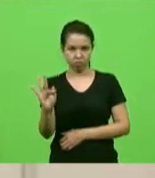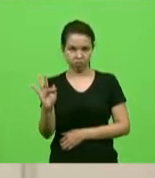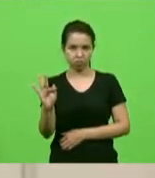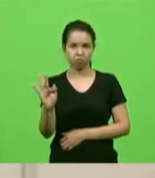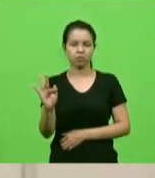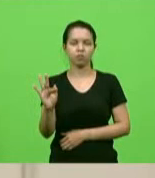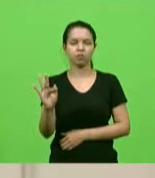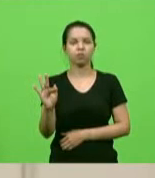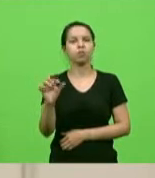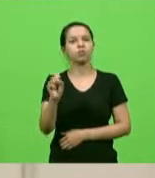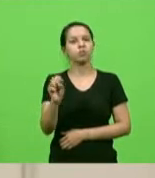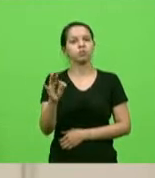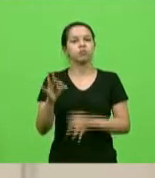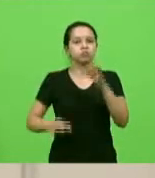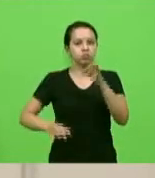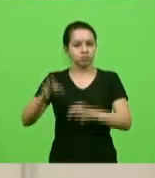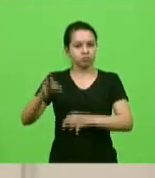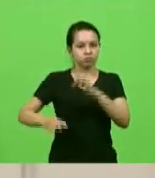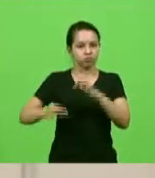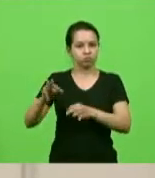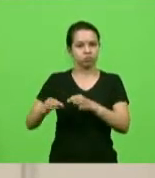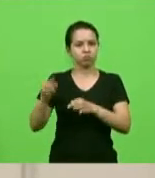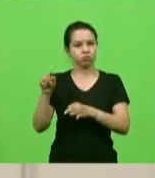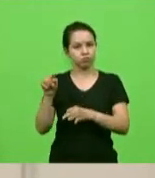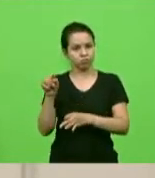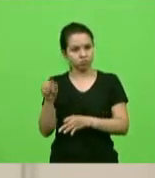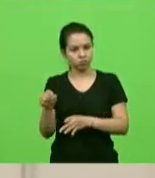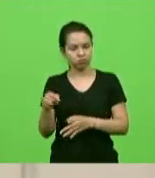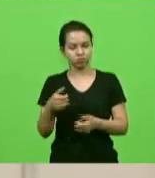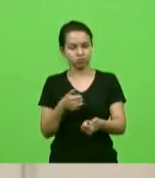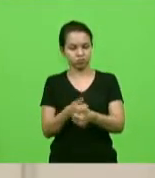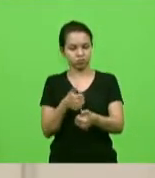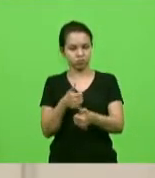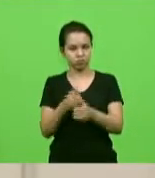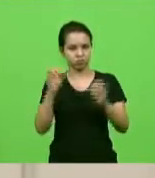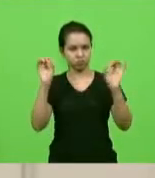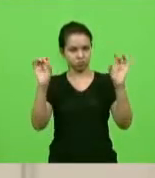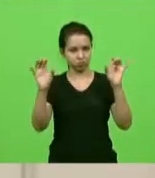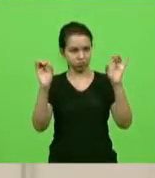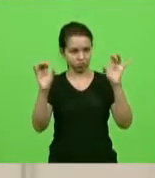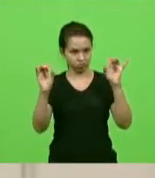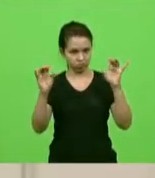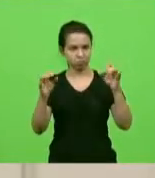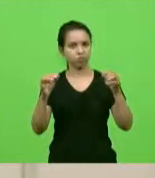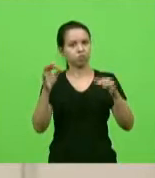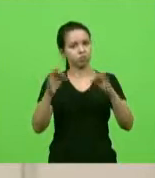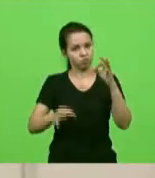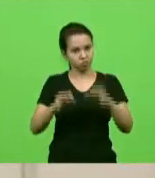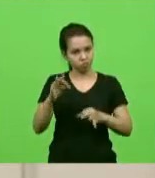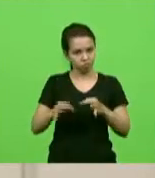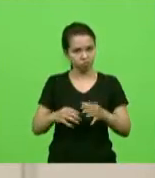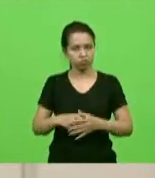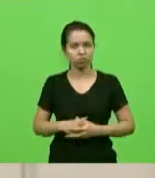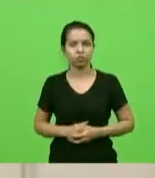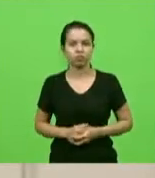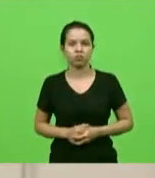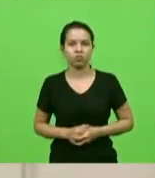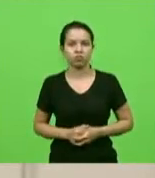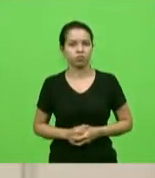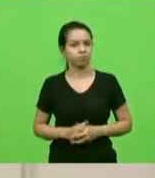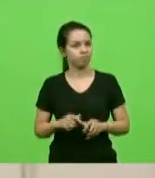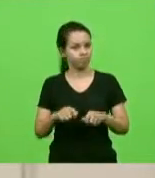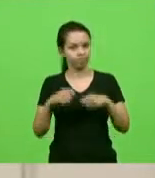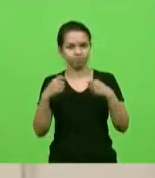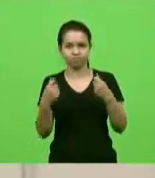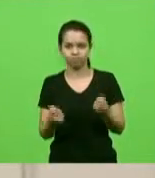Justiça, por enquanto denegados a este tribunal especial, impossibilitam conferir e avaliar